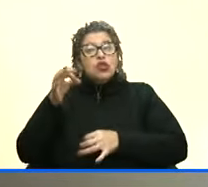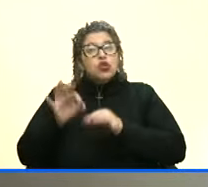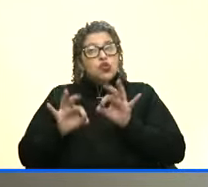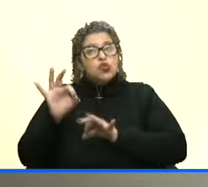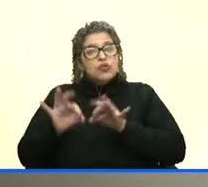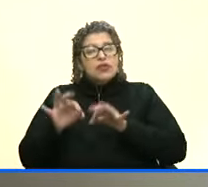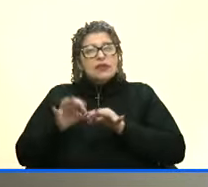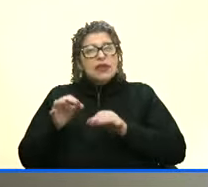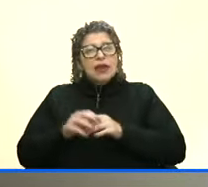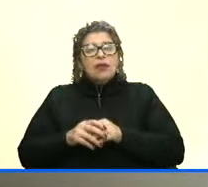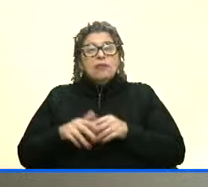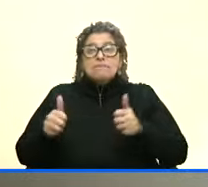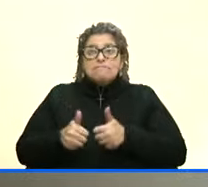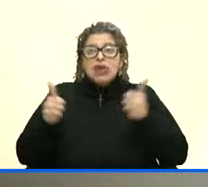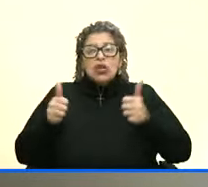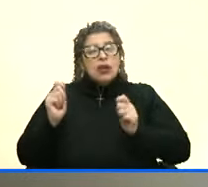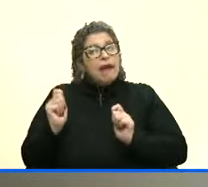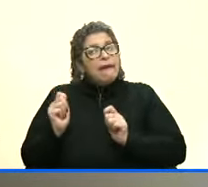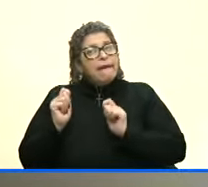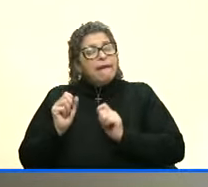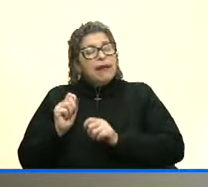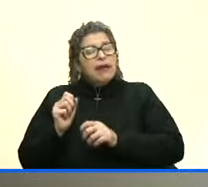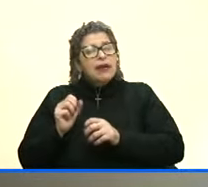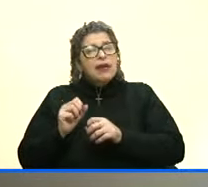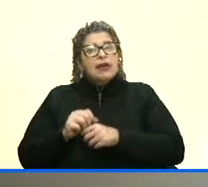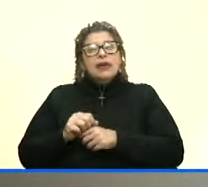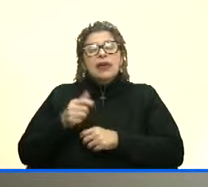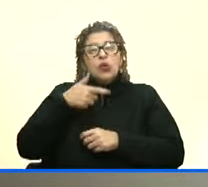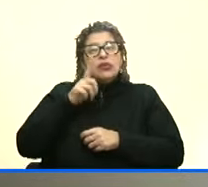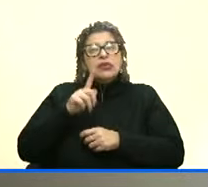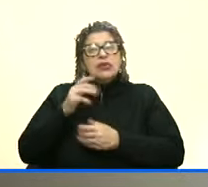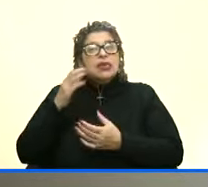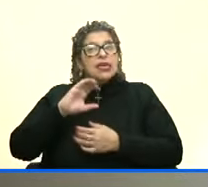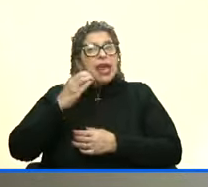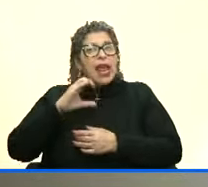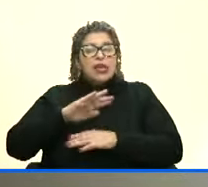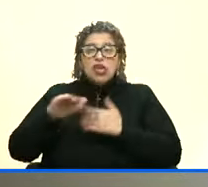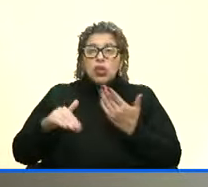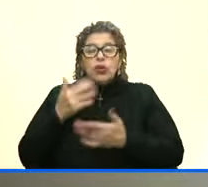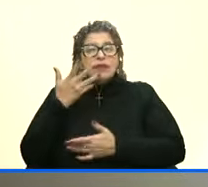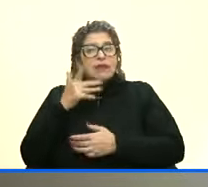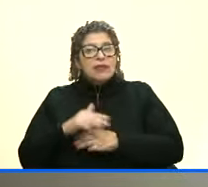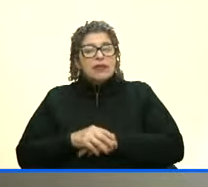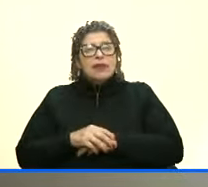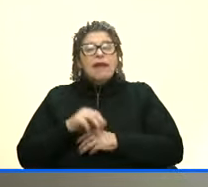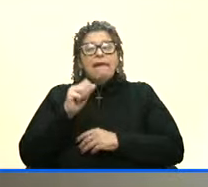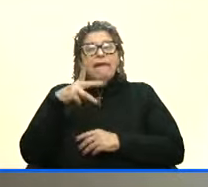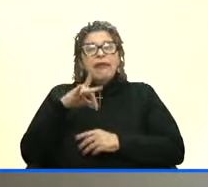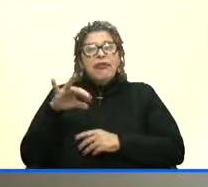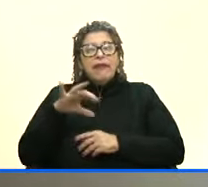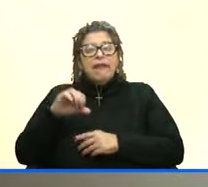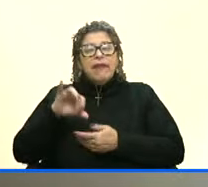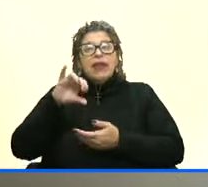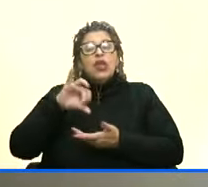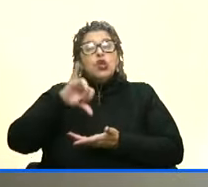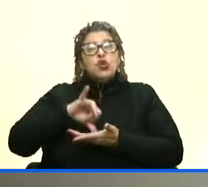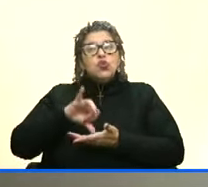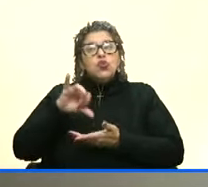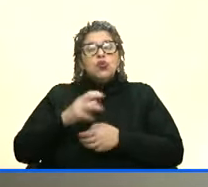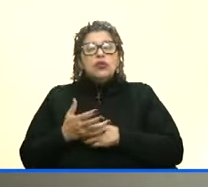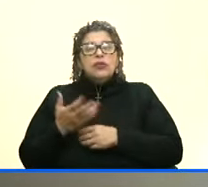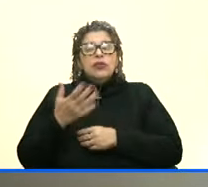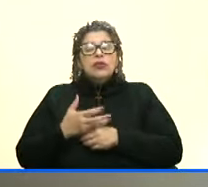para garantir esse direito à creche a todas as crianças. A doutora Andréia Paz, que é coordenadora do Núcleo da Infância